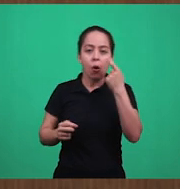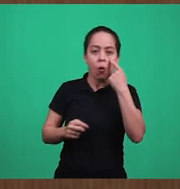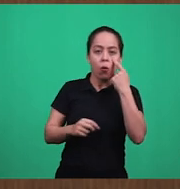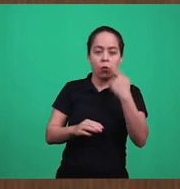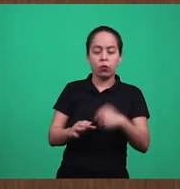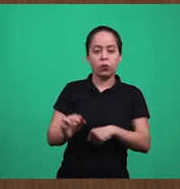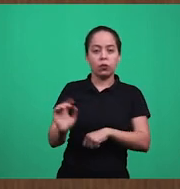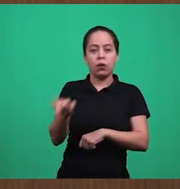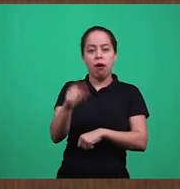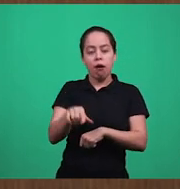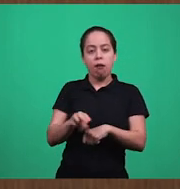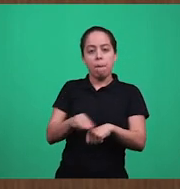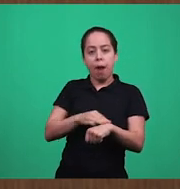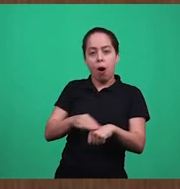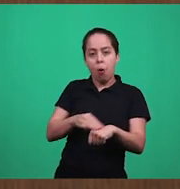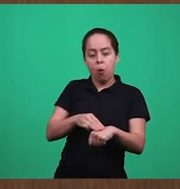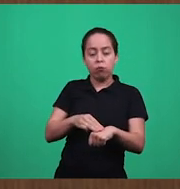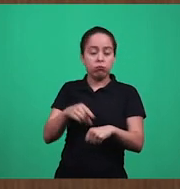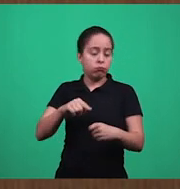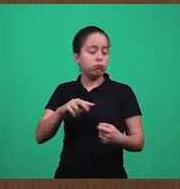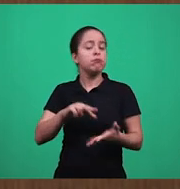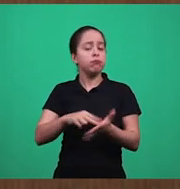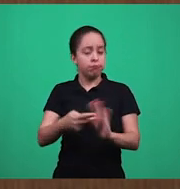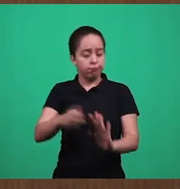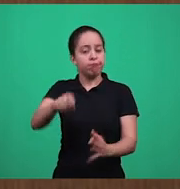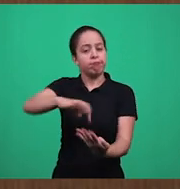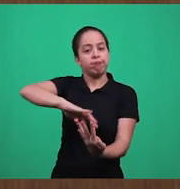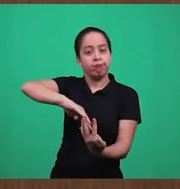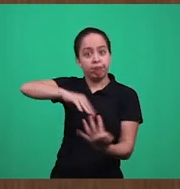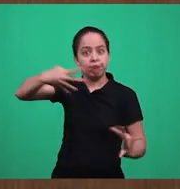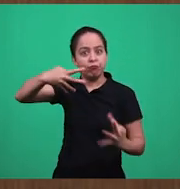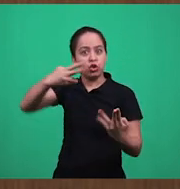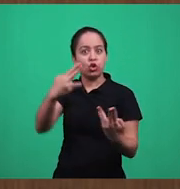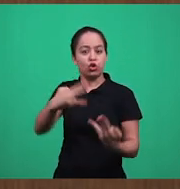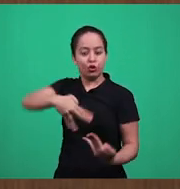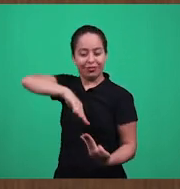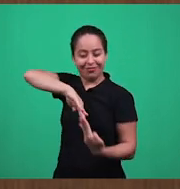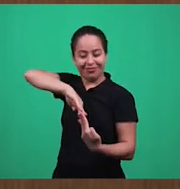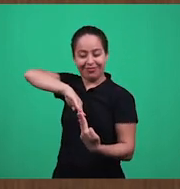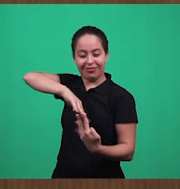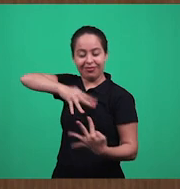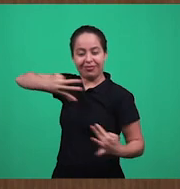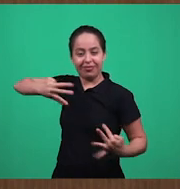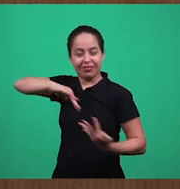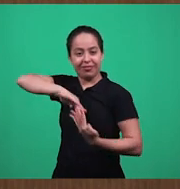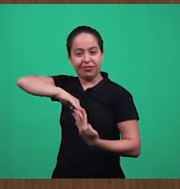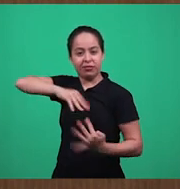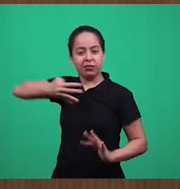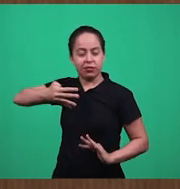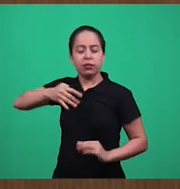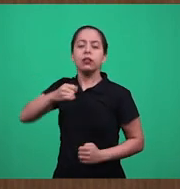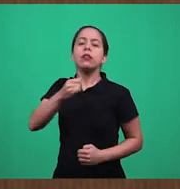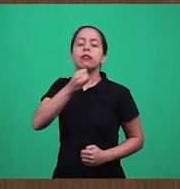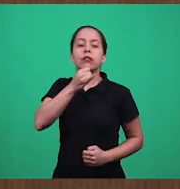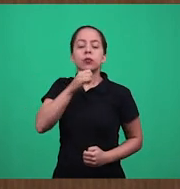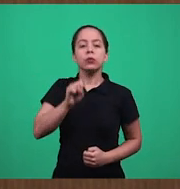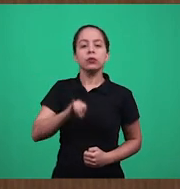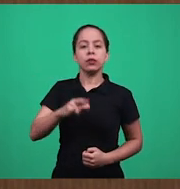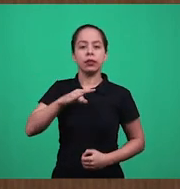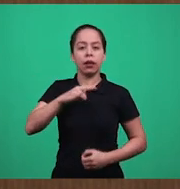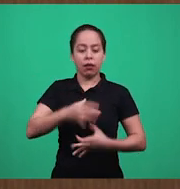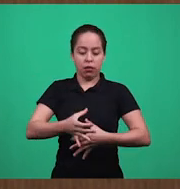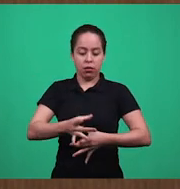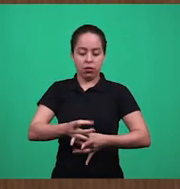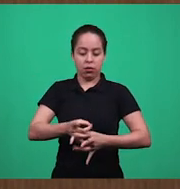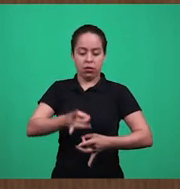castanho. Isso é um tipo de quimerismo. Se fala em quimerismo, se aplica alguma coisa, quando você fala no transplante